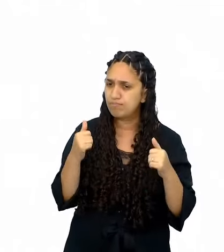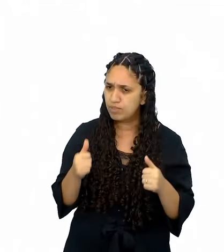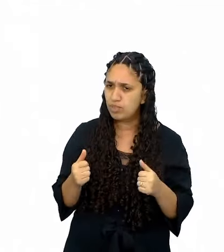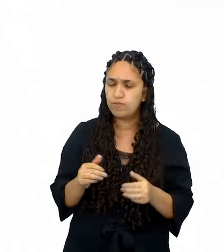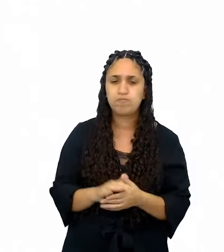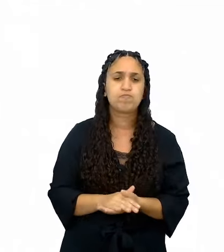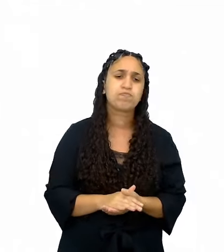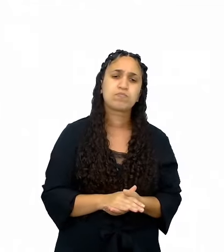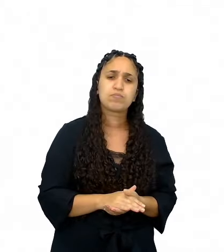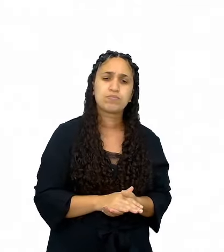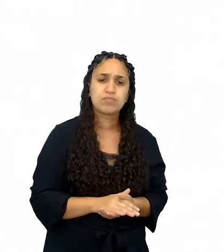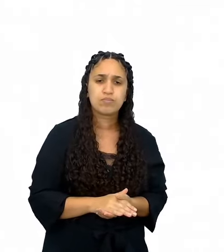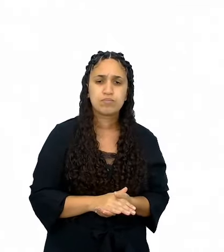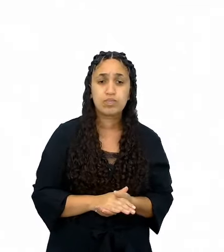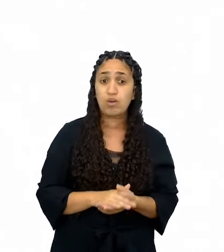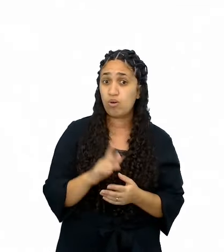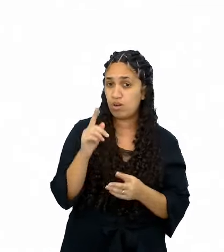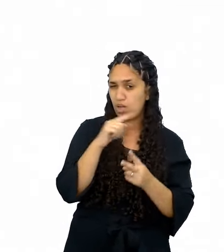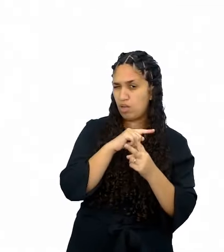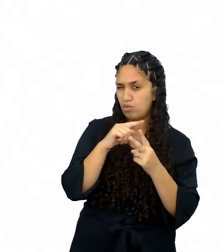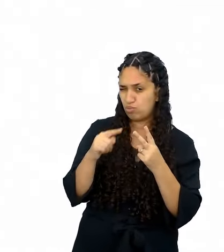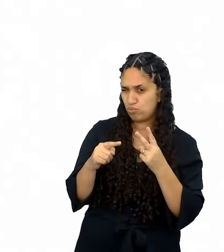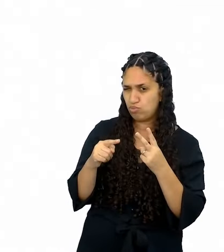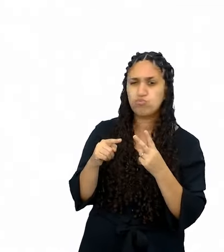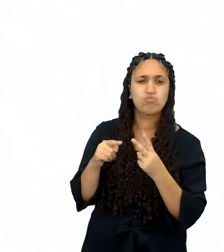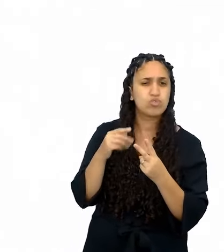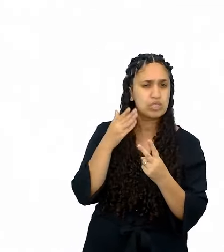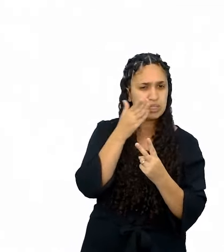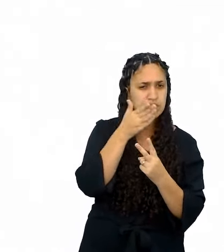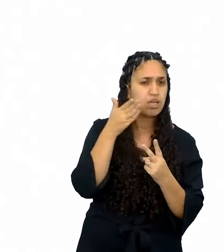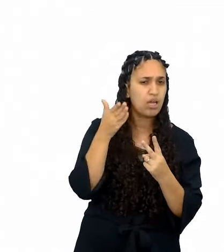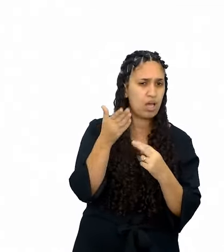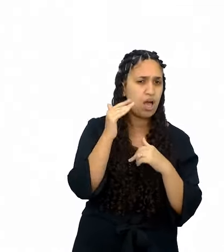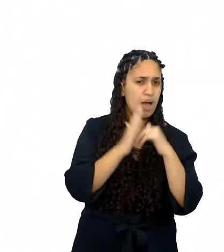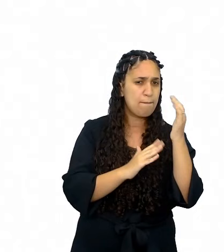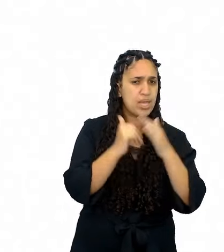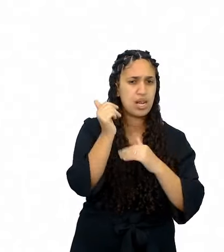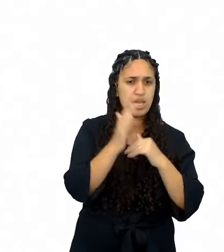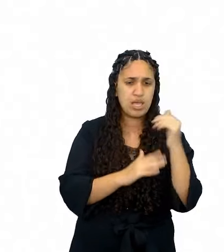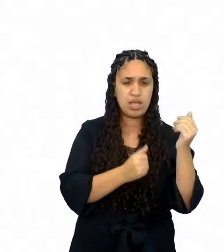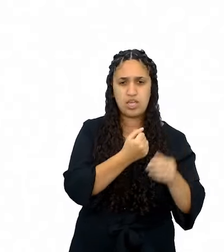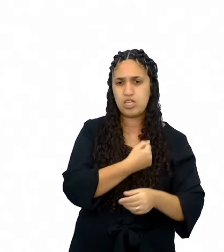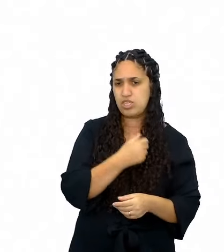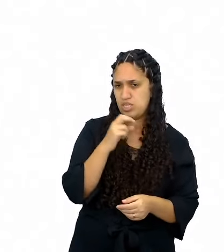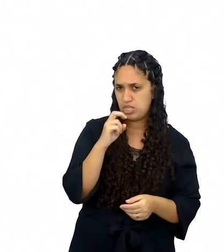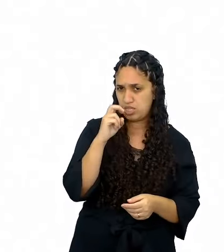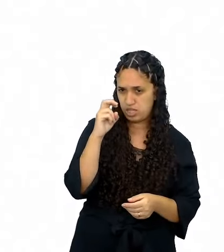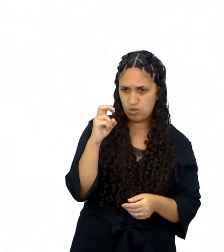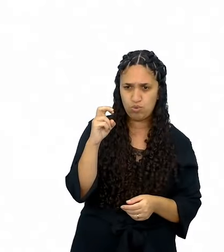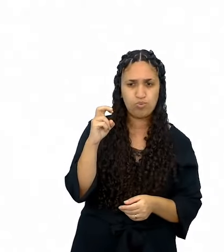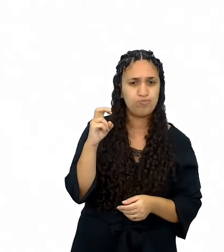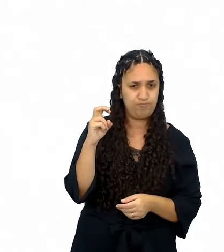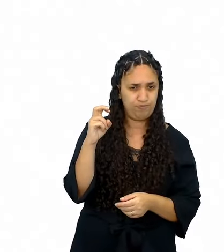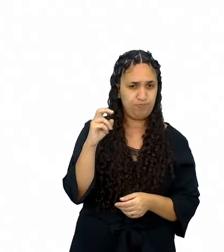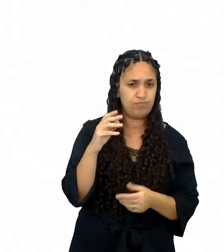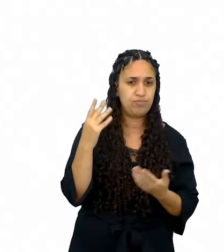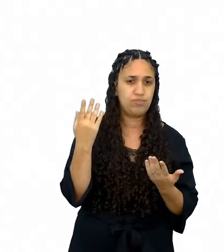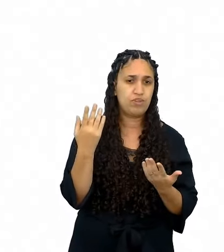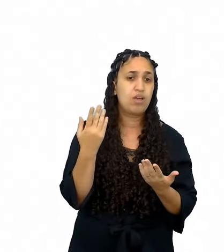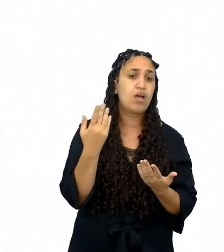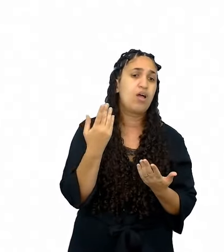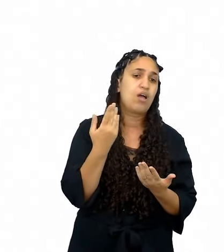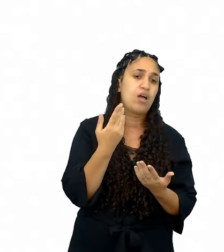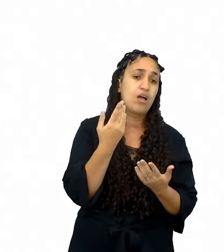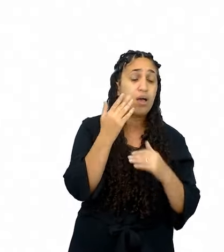essa habilidade 22. Desculpem, gente. Essa habilidade do 5º ano de língua portuguesa,